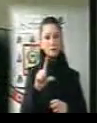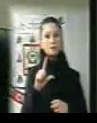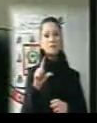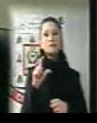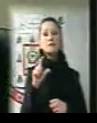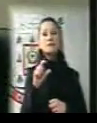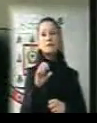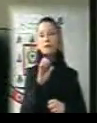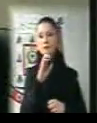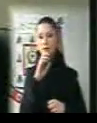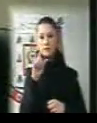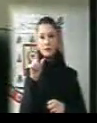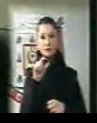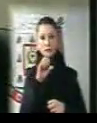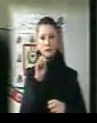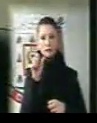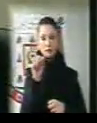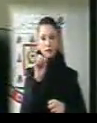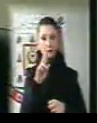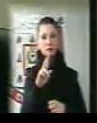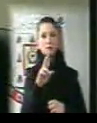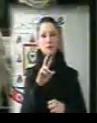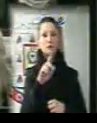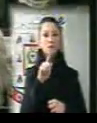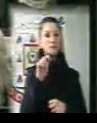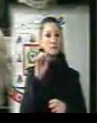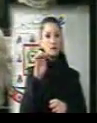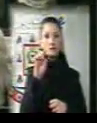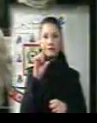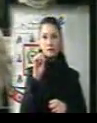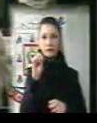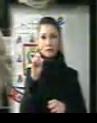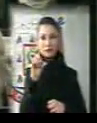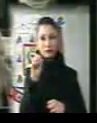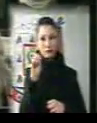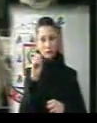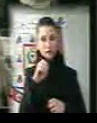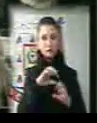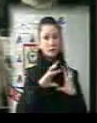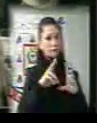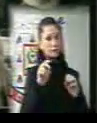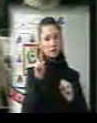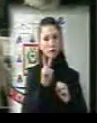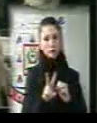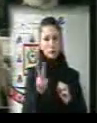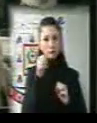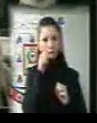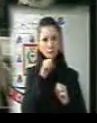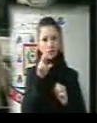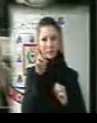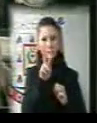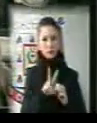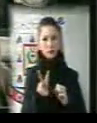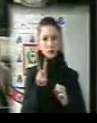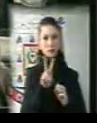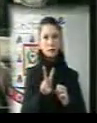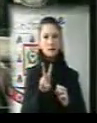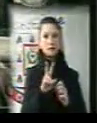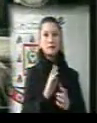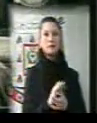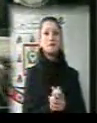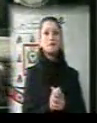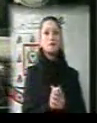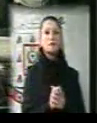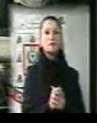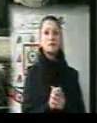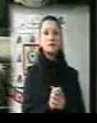Estado, César, presidente da SIC, Gelson, presidente da CDL, a todos os vereadores, vereadora Tati.